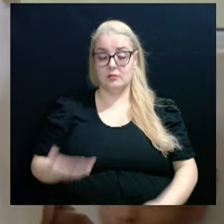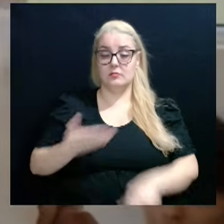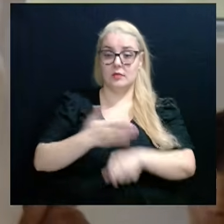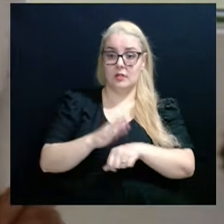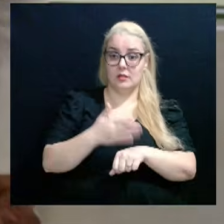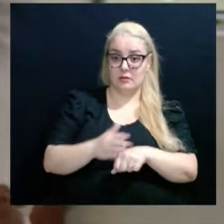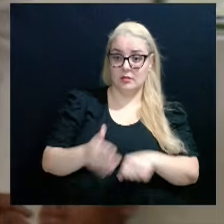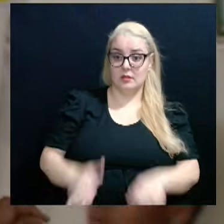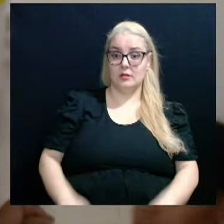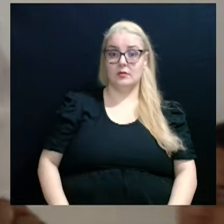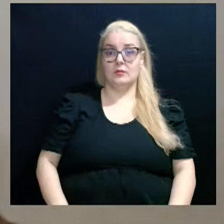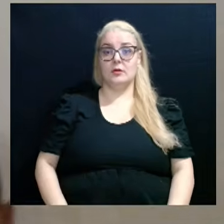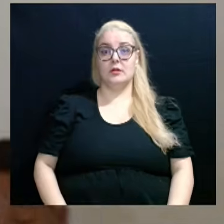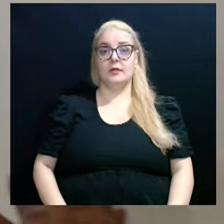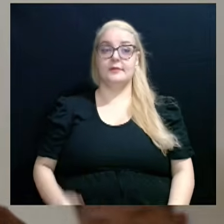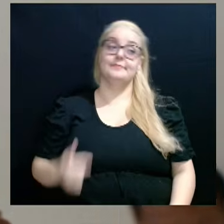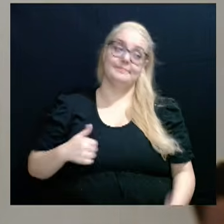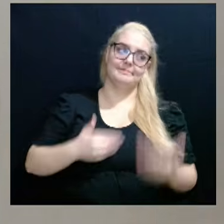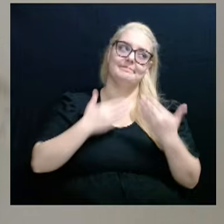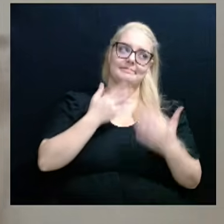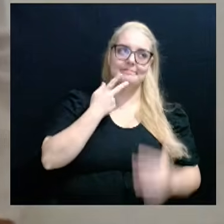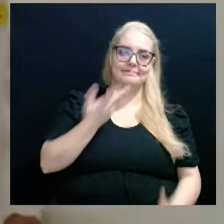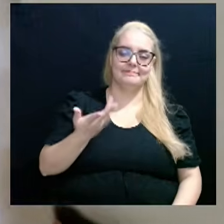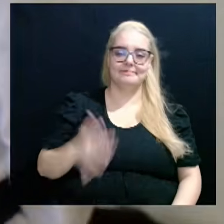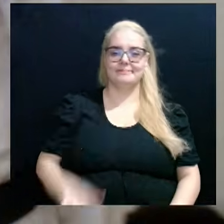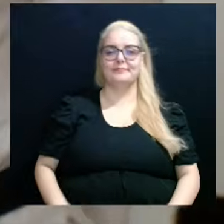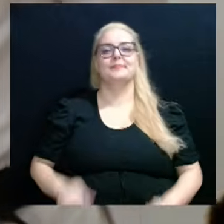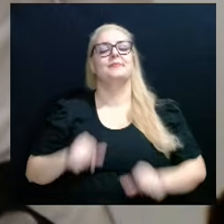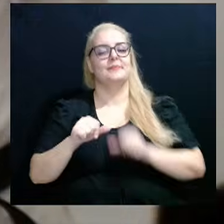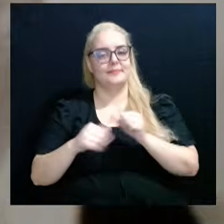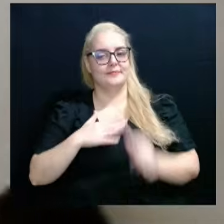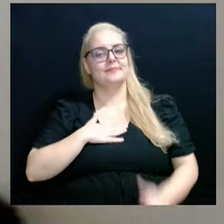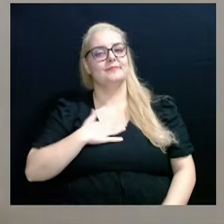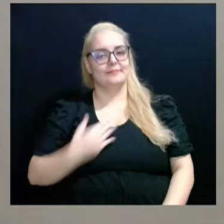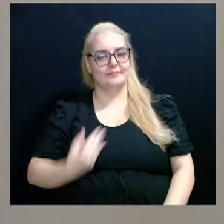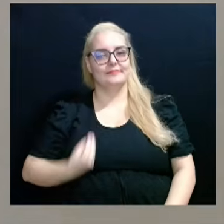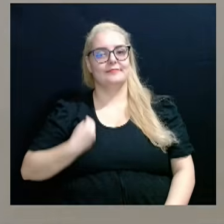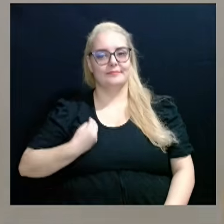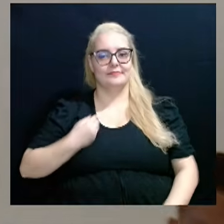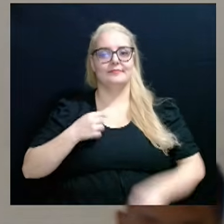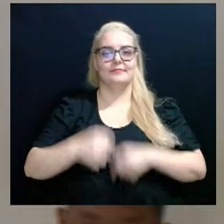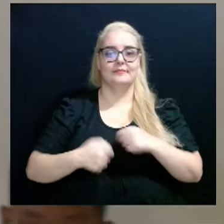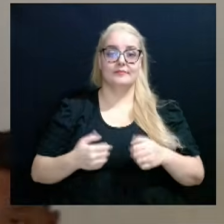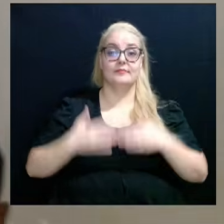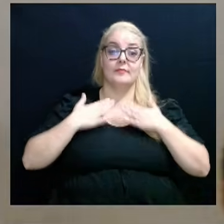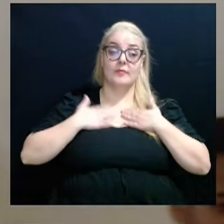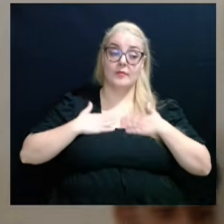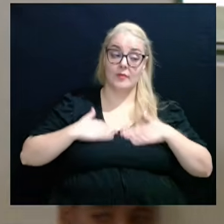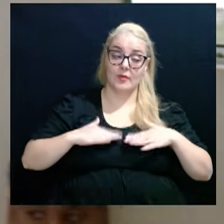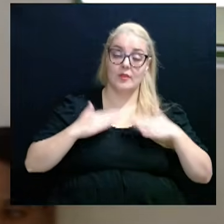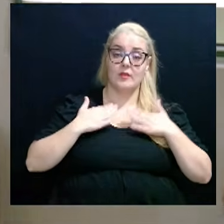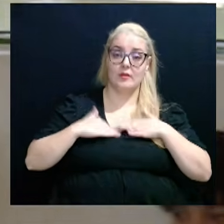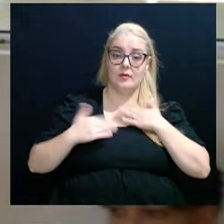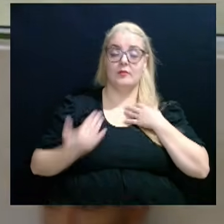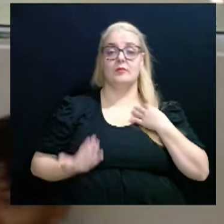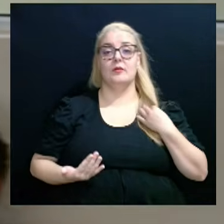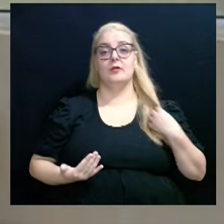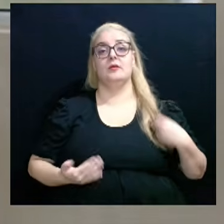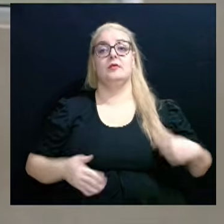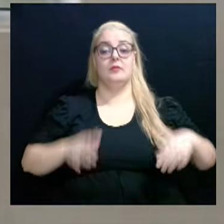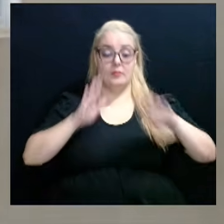sou suspeito de falar, né? Mas transformou muito minha vida o judô. Deixou mais calmo, me deixou mais